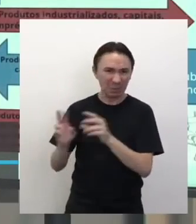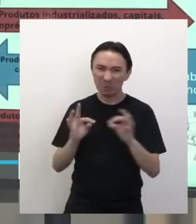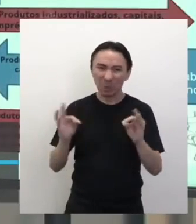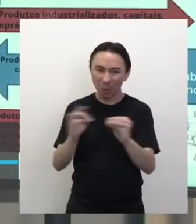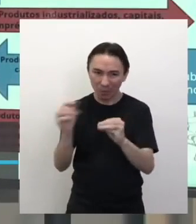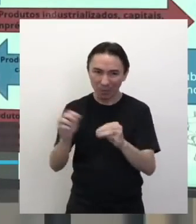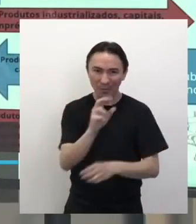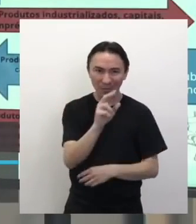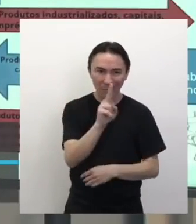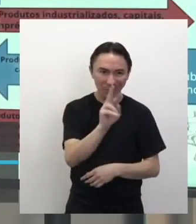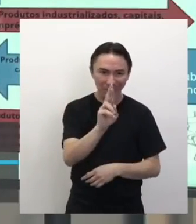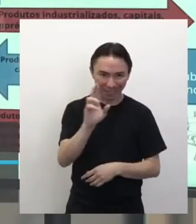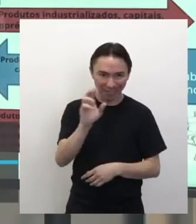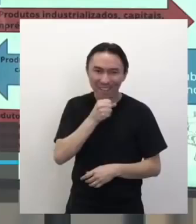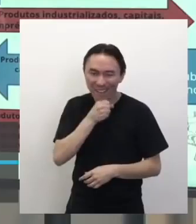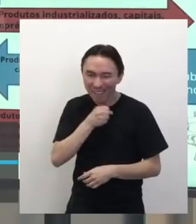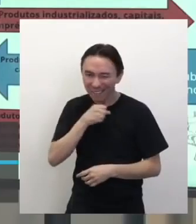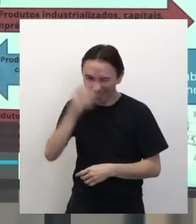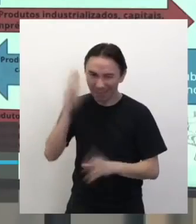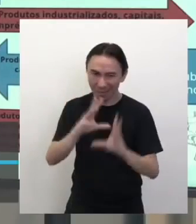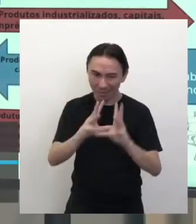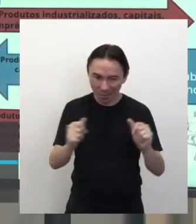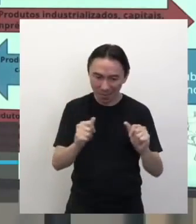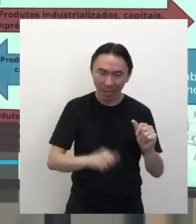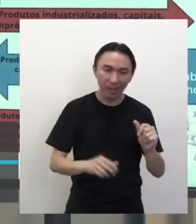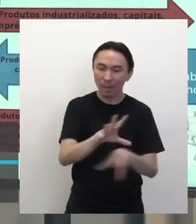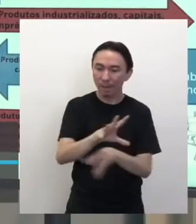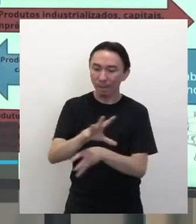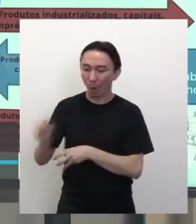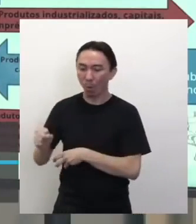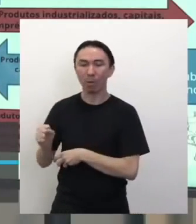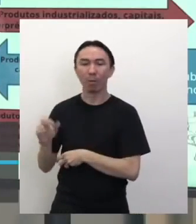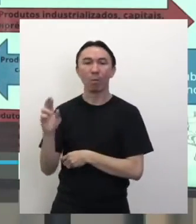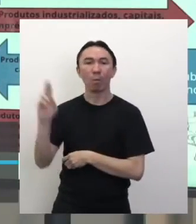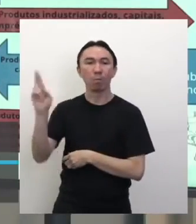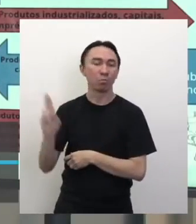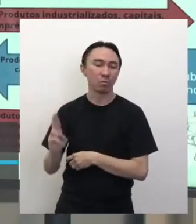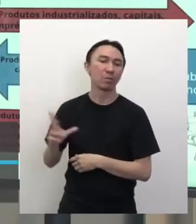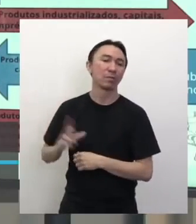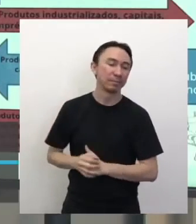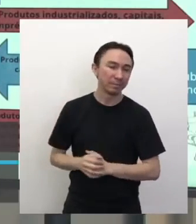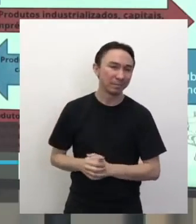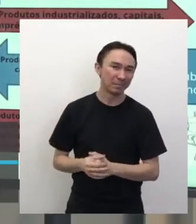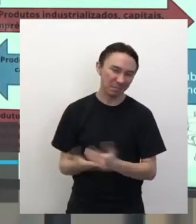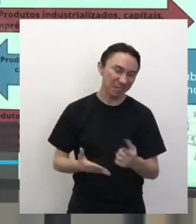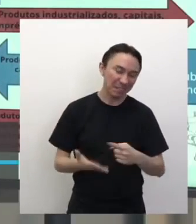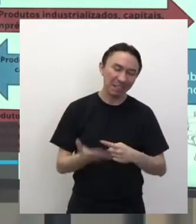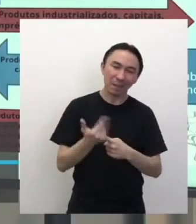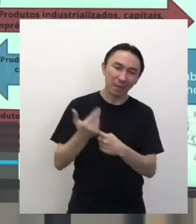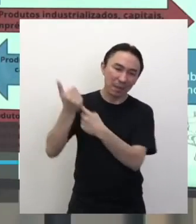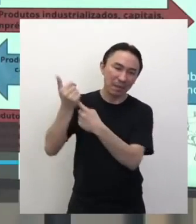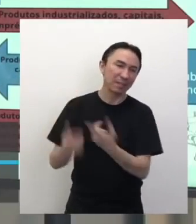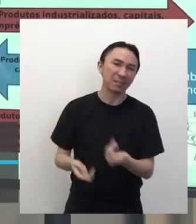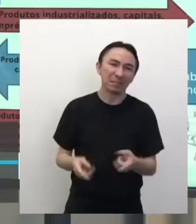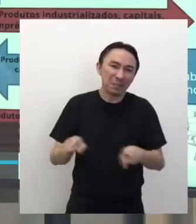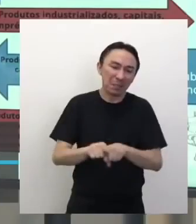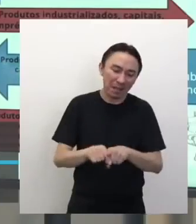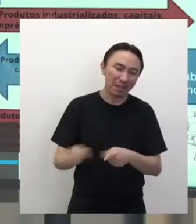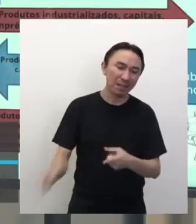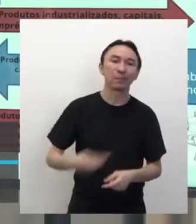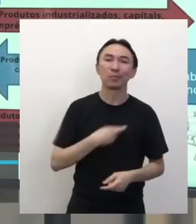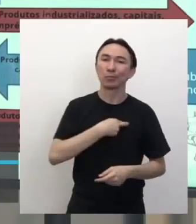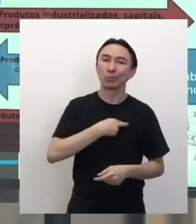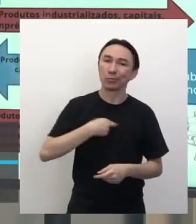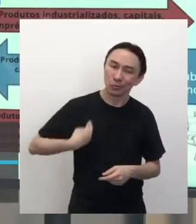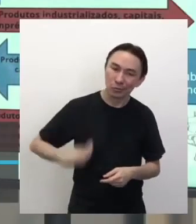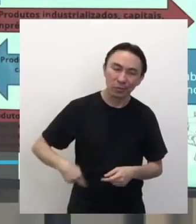antiga União Soviética, tem, né, esse poder tecnológico. Né? A China, que é a nossa parceira, né, no envio de satélites, né? Já enviamos